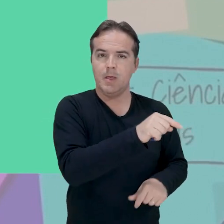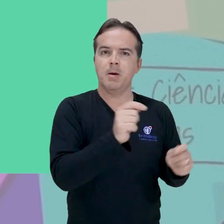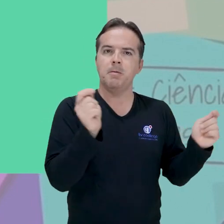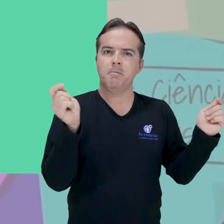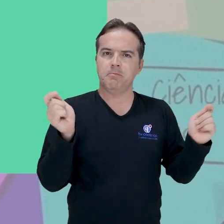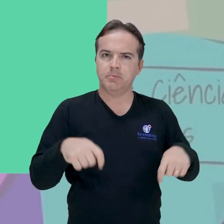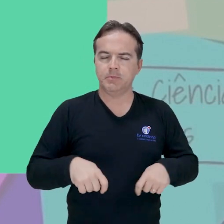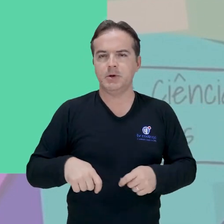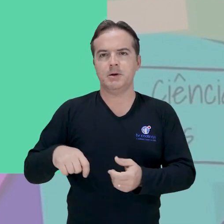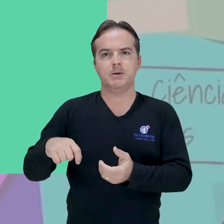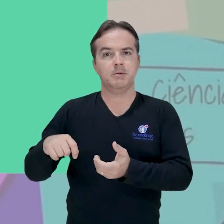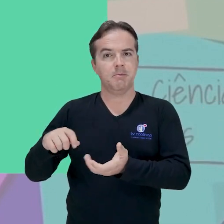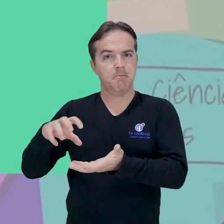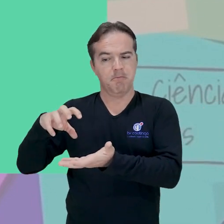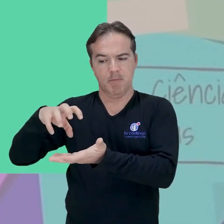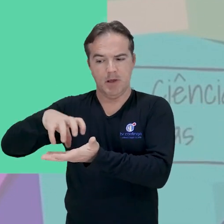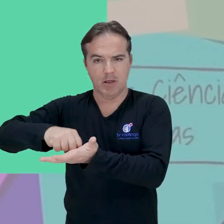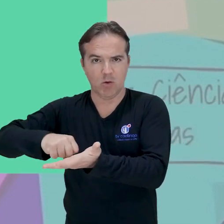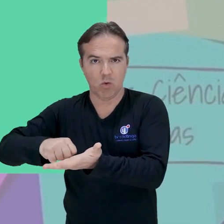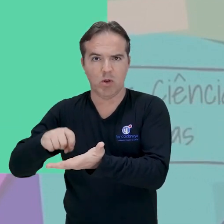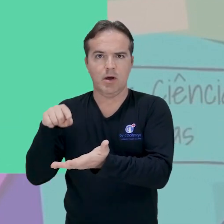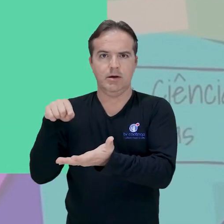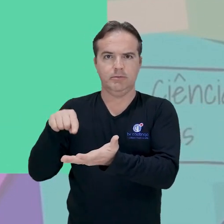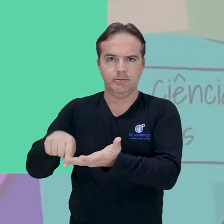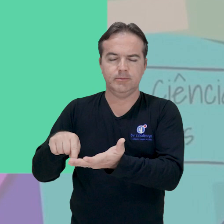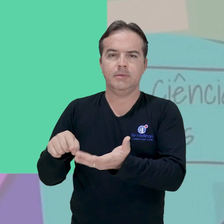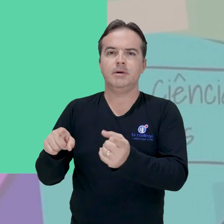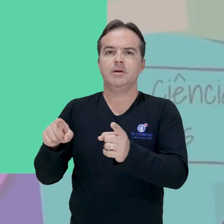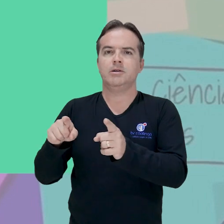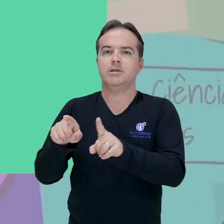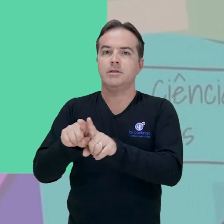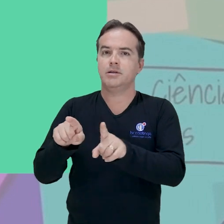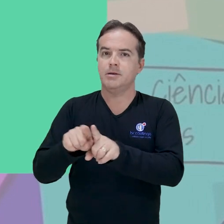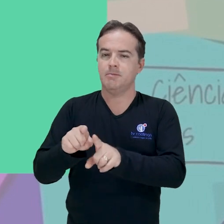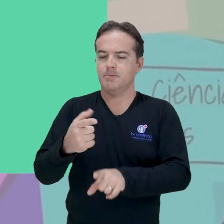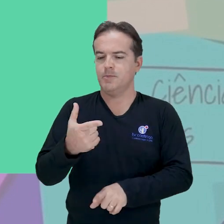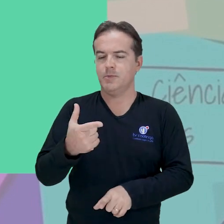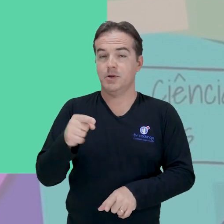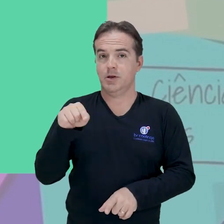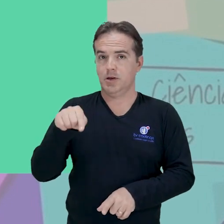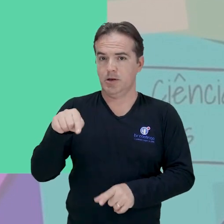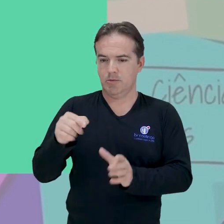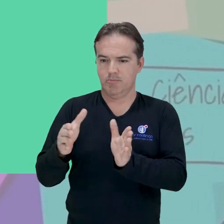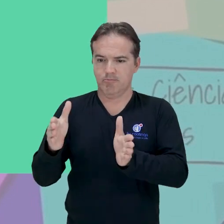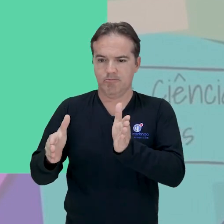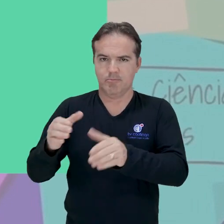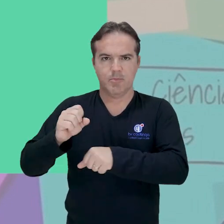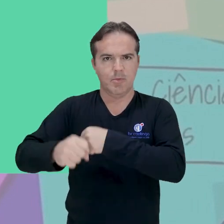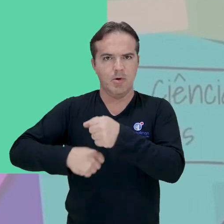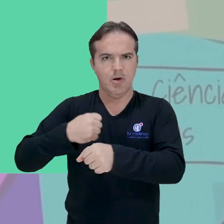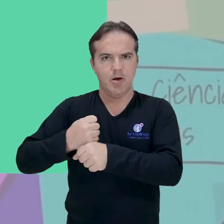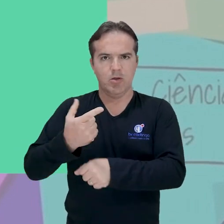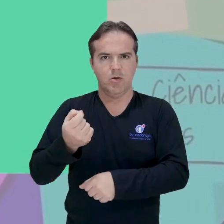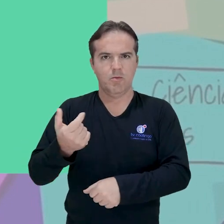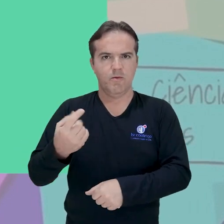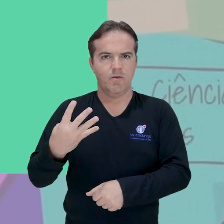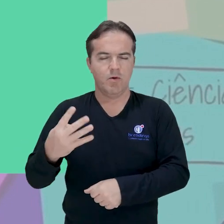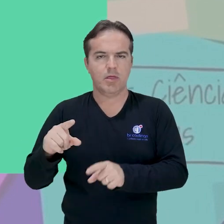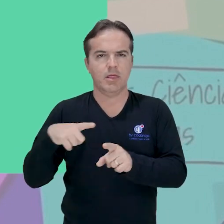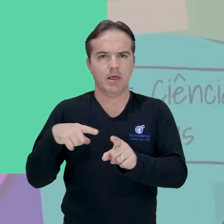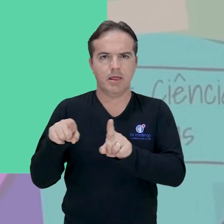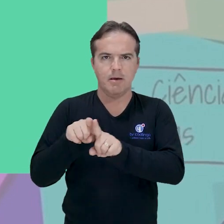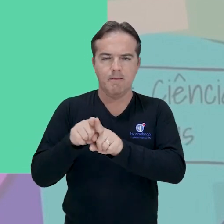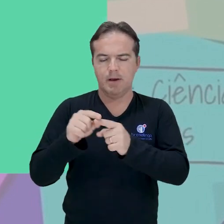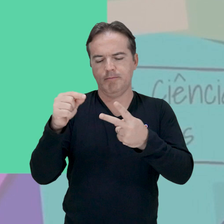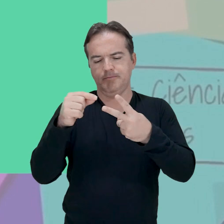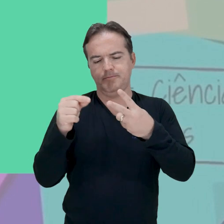devem estar regularmente matriculados no ano Civil de 2024 e cumprir todos os